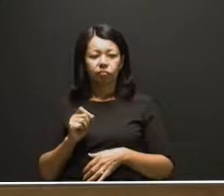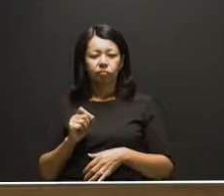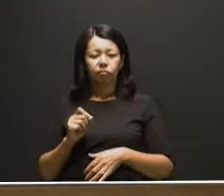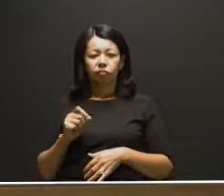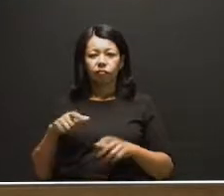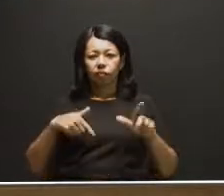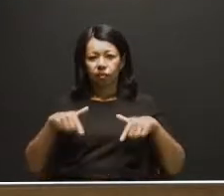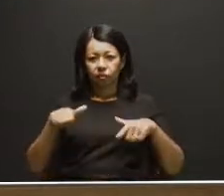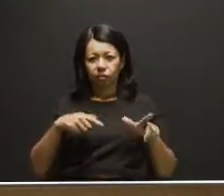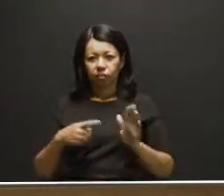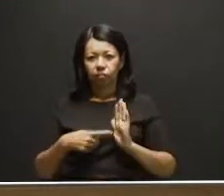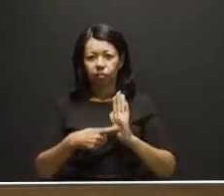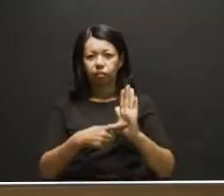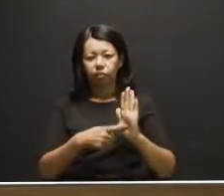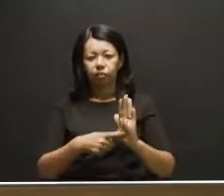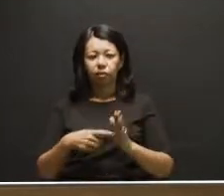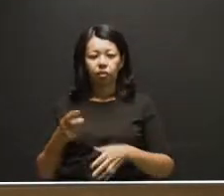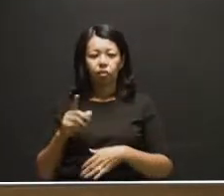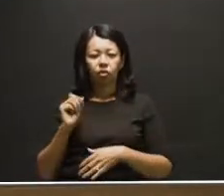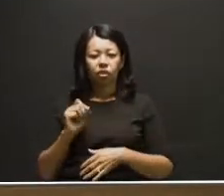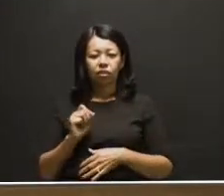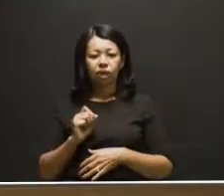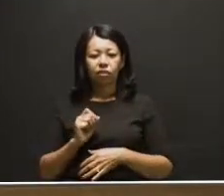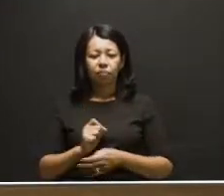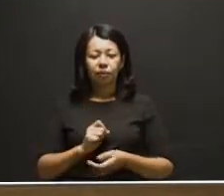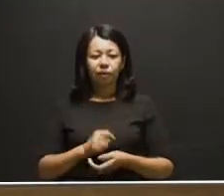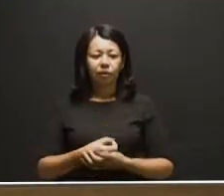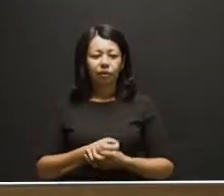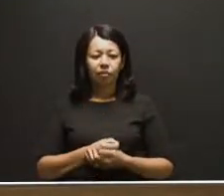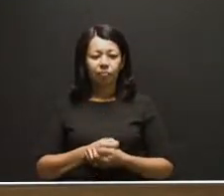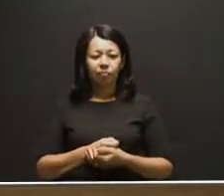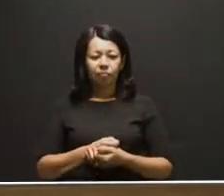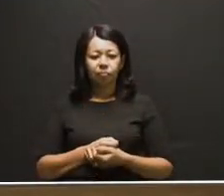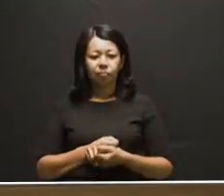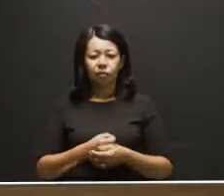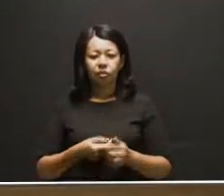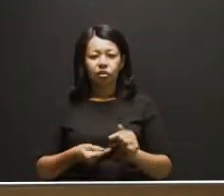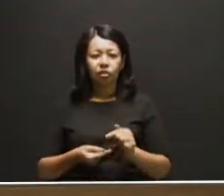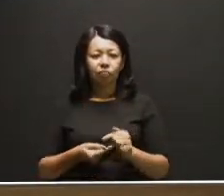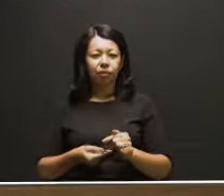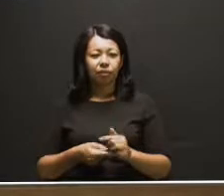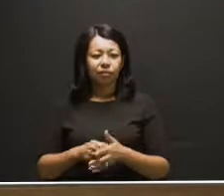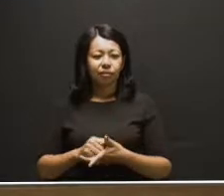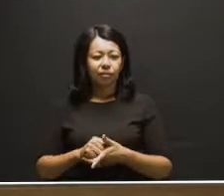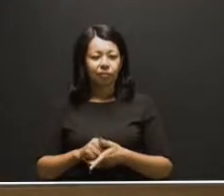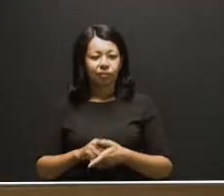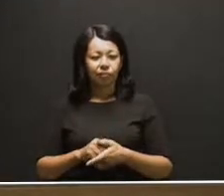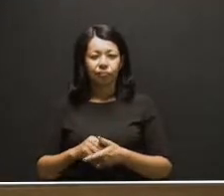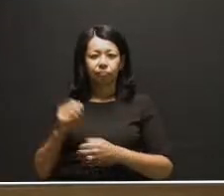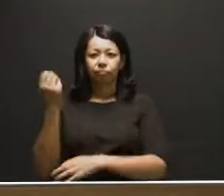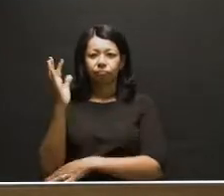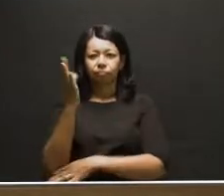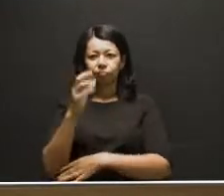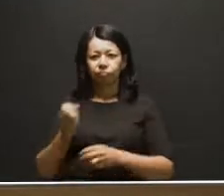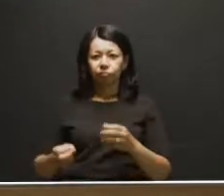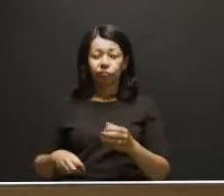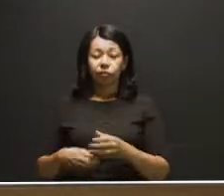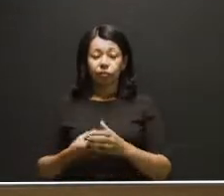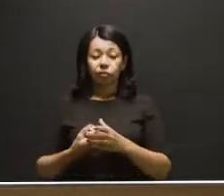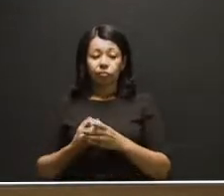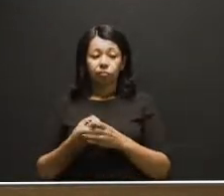propositura já viste capacidade quase que por inteiro as aulas que foram implantadas